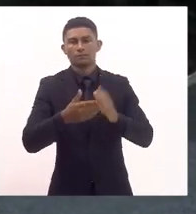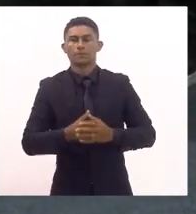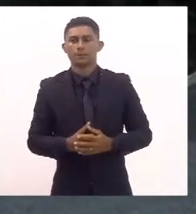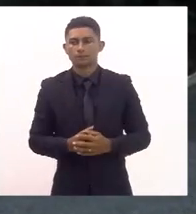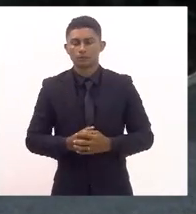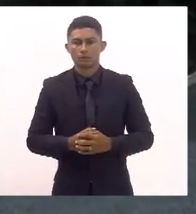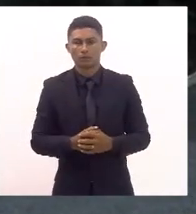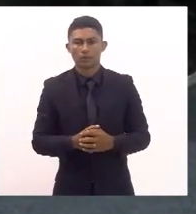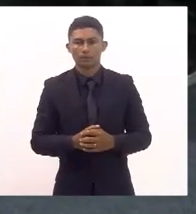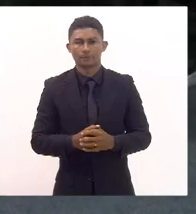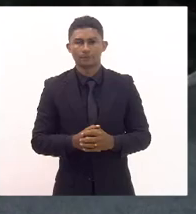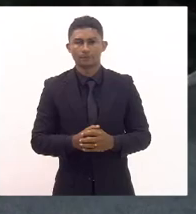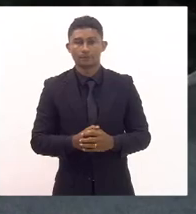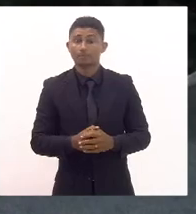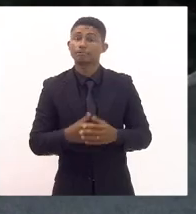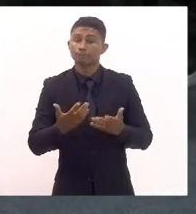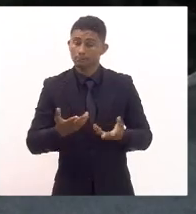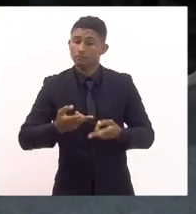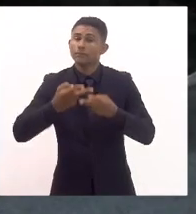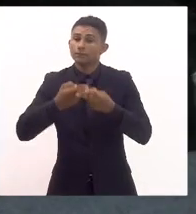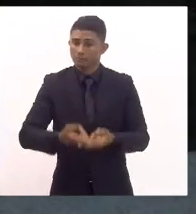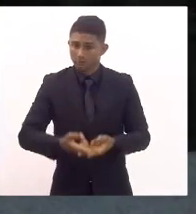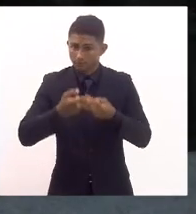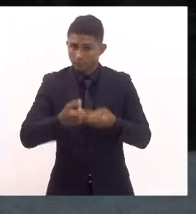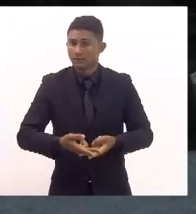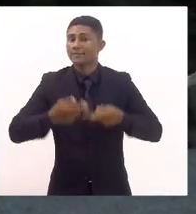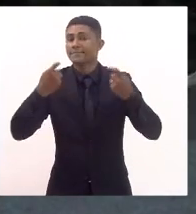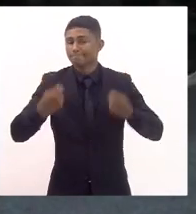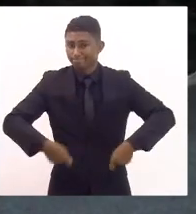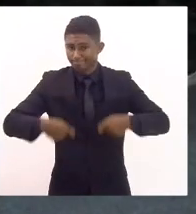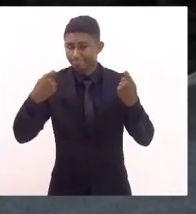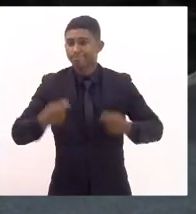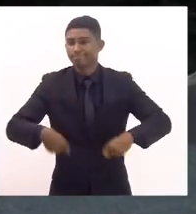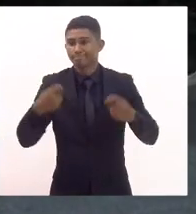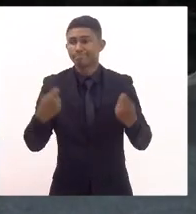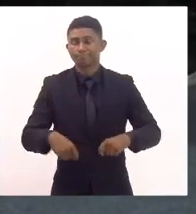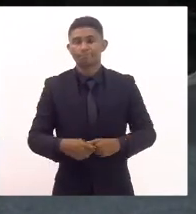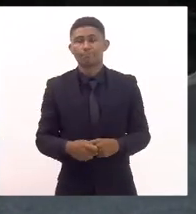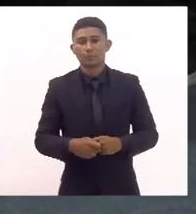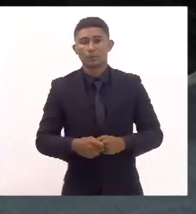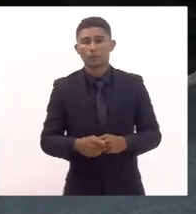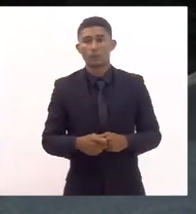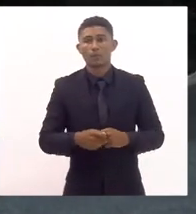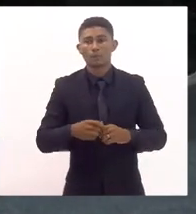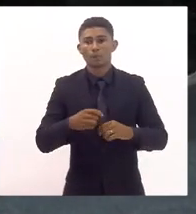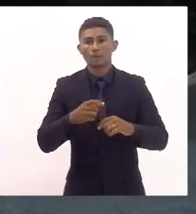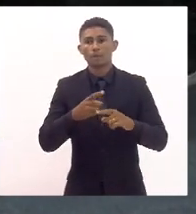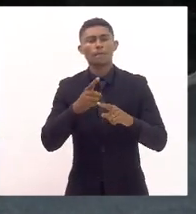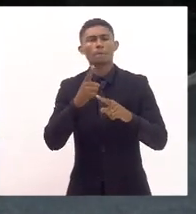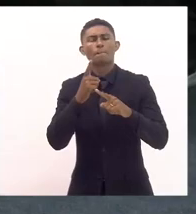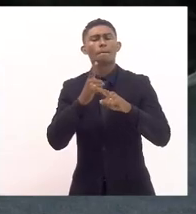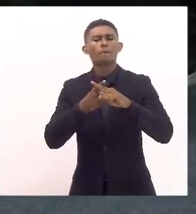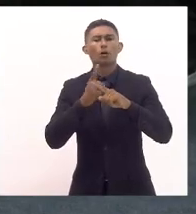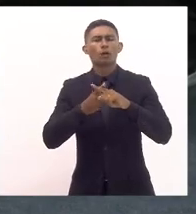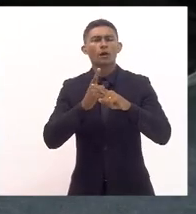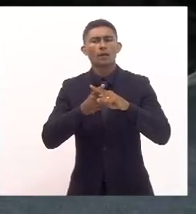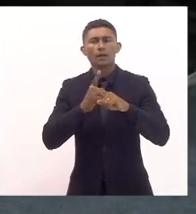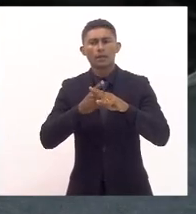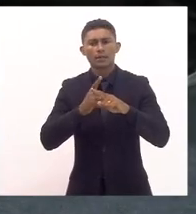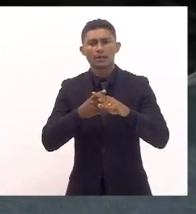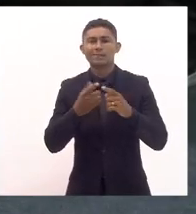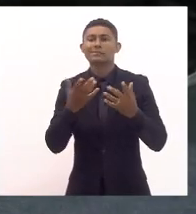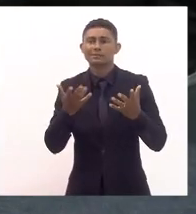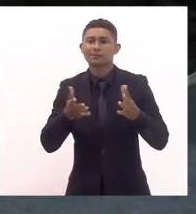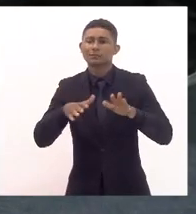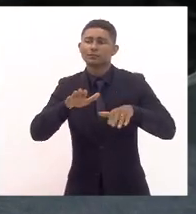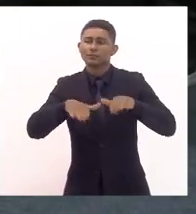ó e aqui se der paciência muitas vezes nesse ambiente confuso e tem que ser assim